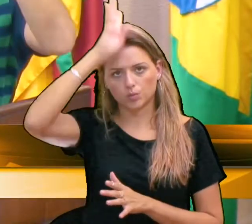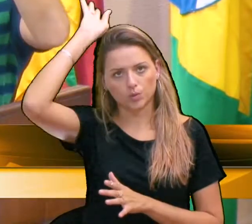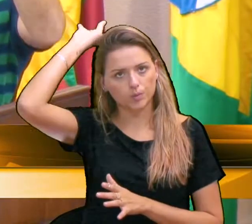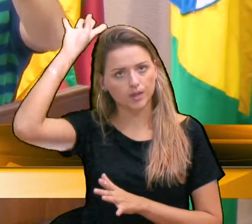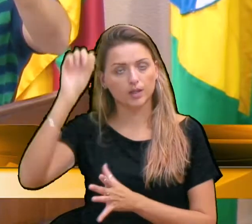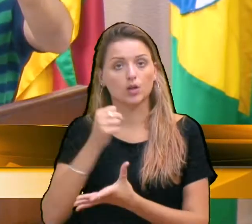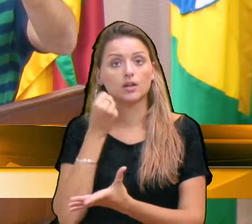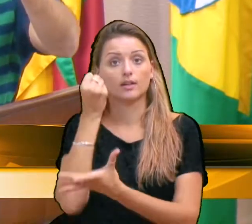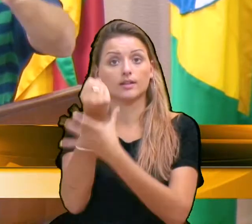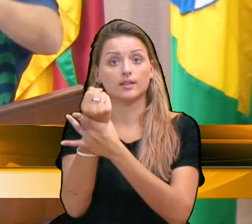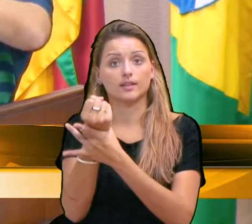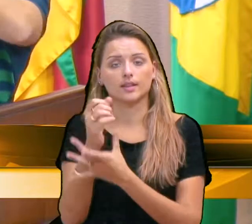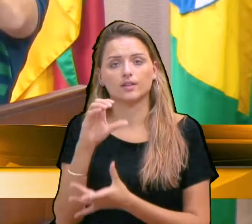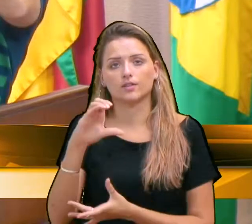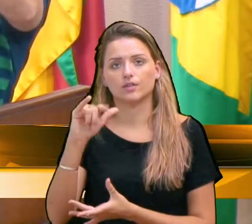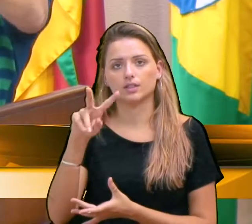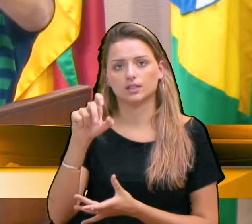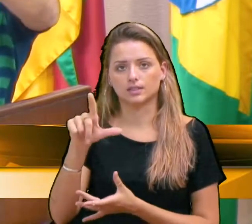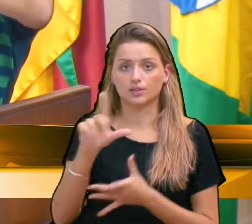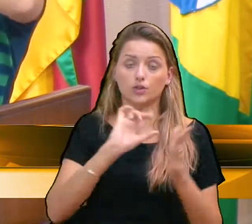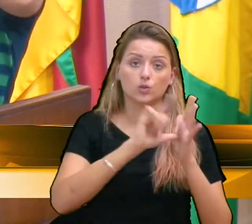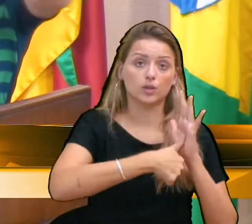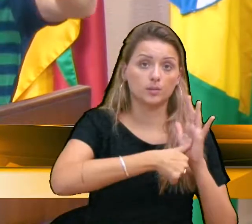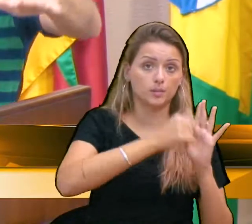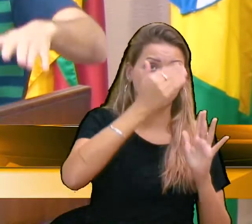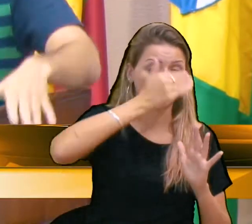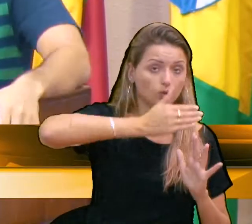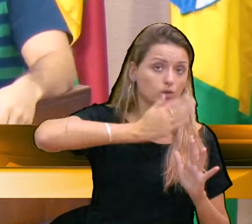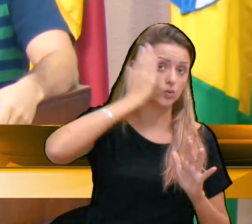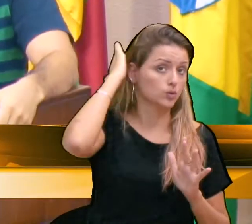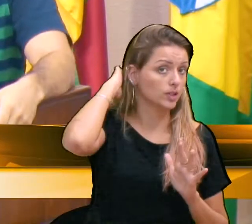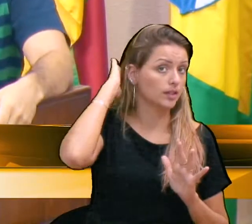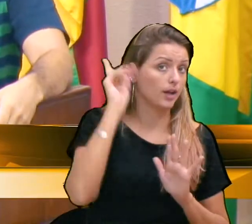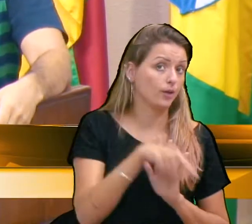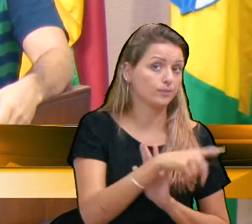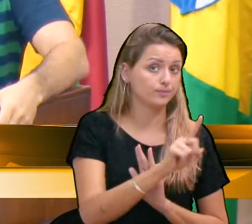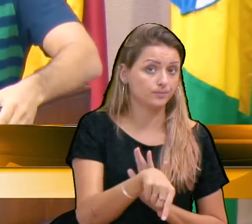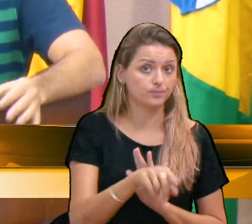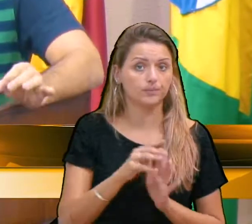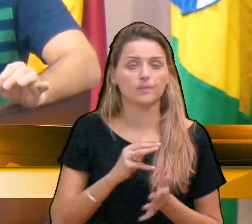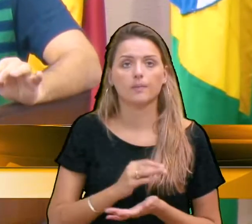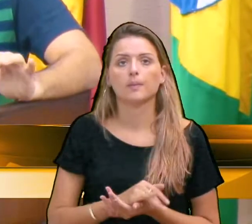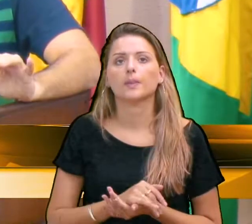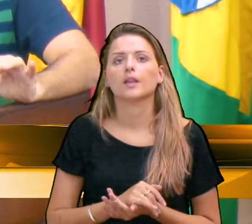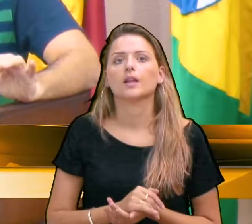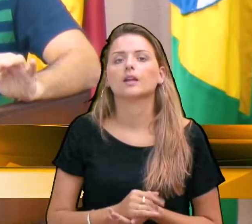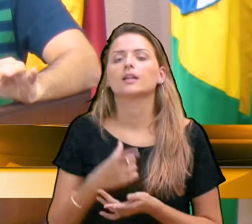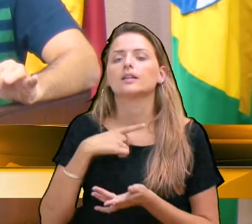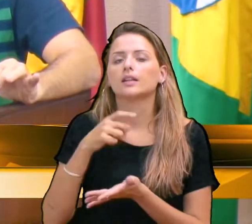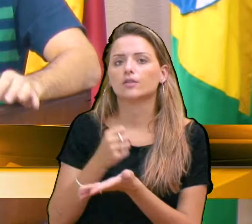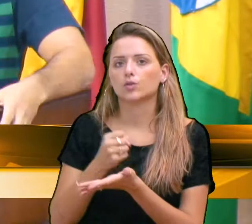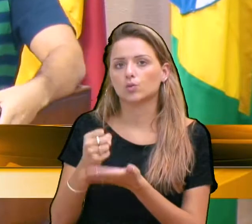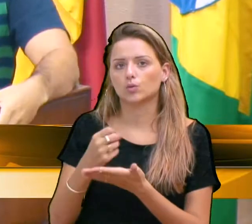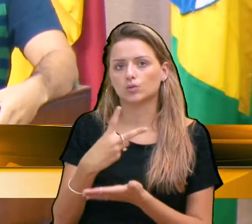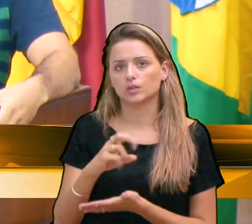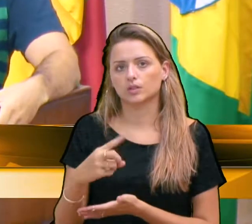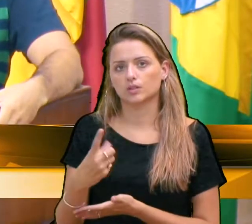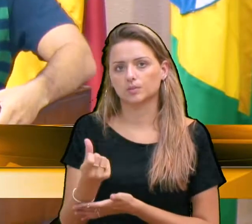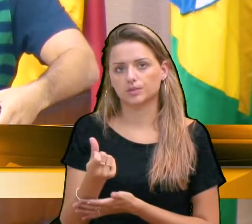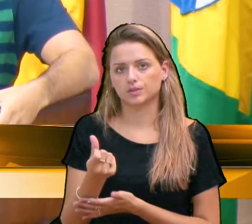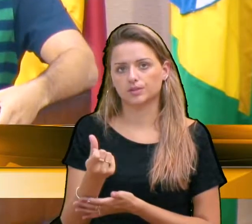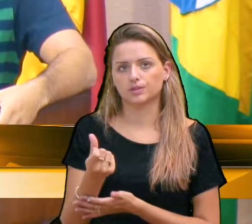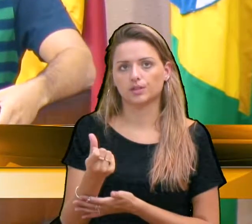Civil, que na época existia Defesa Civil, depois que o prefeito Guerra entrou, terminou a Defesa Civil. Foi firmado um convênio em 2006 para a